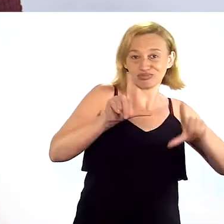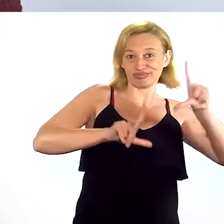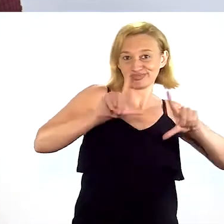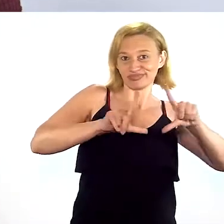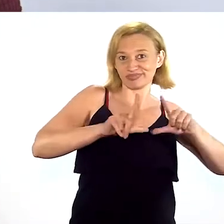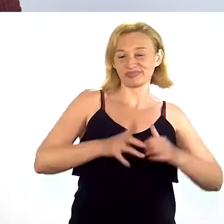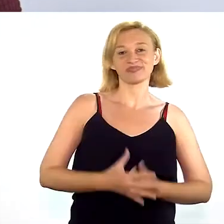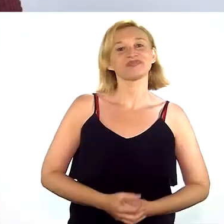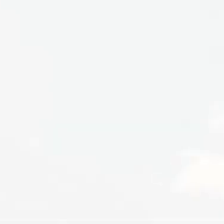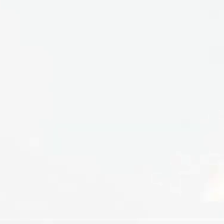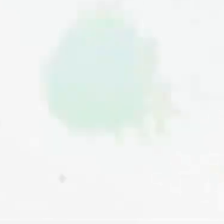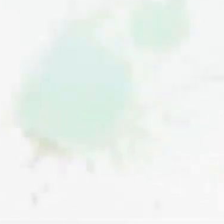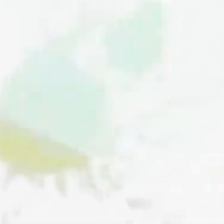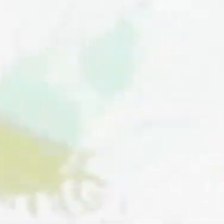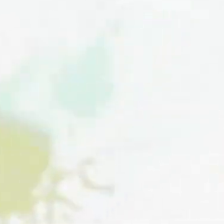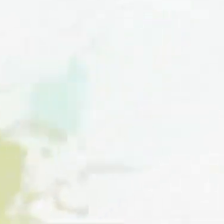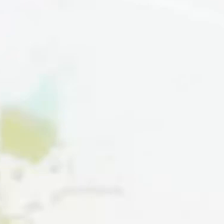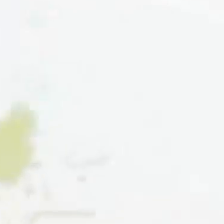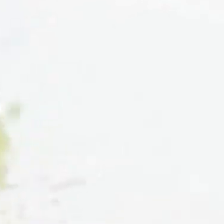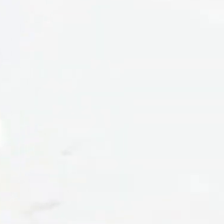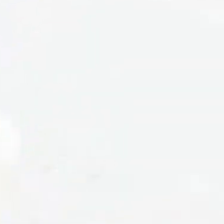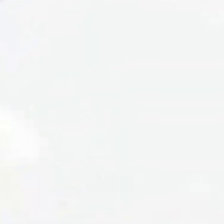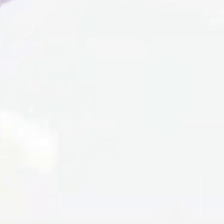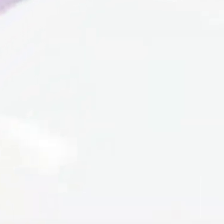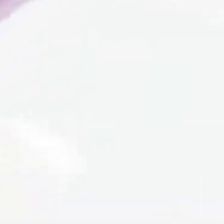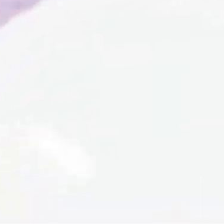o Educação.